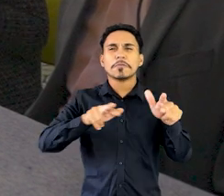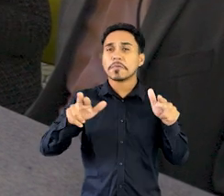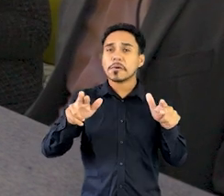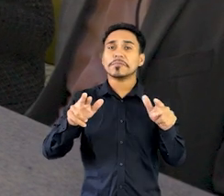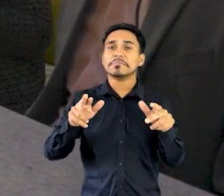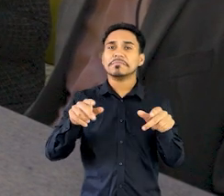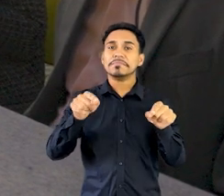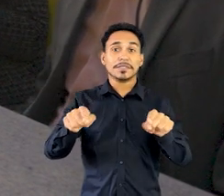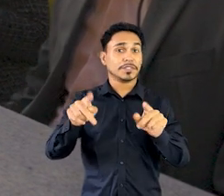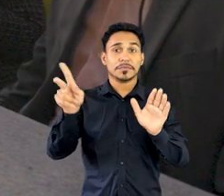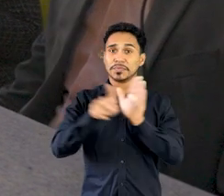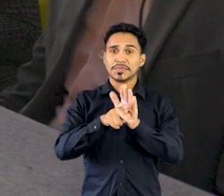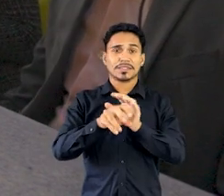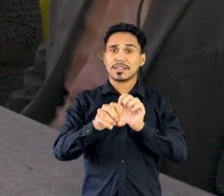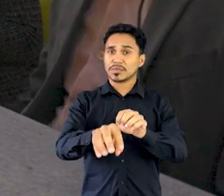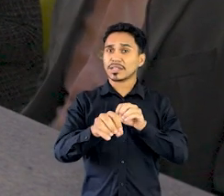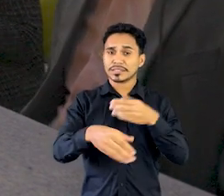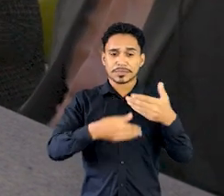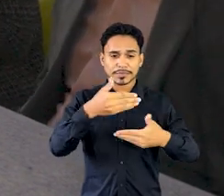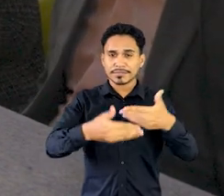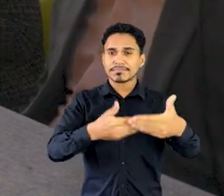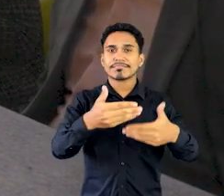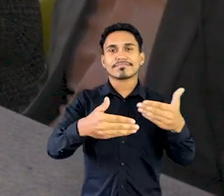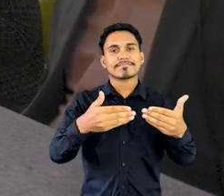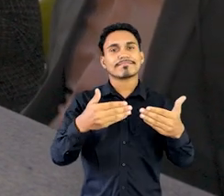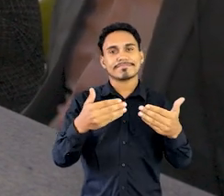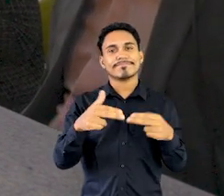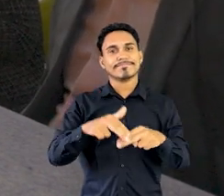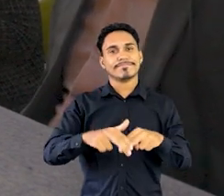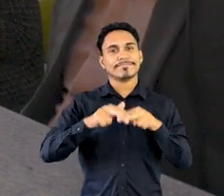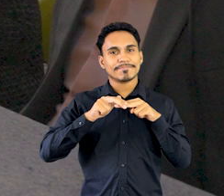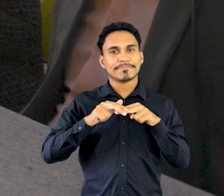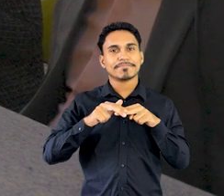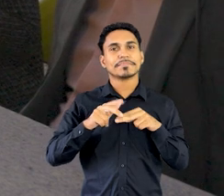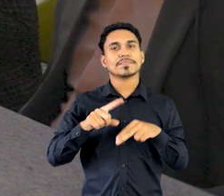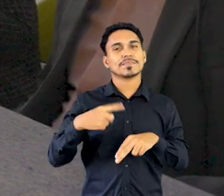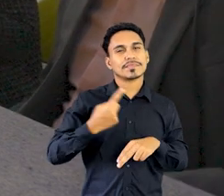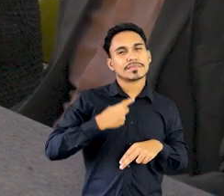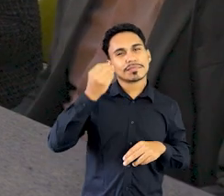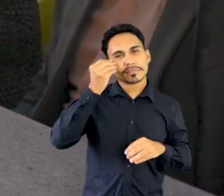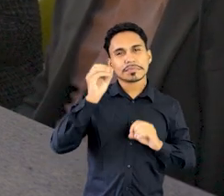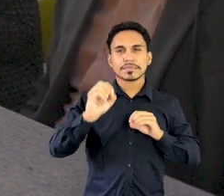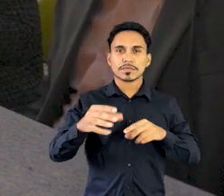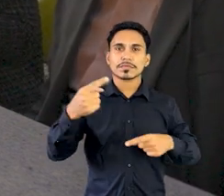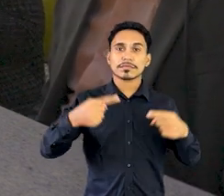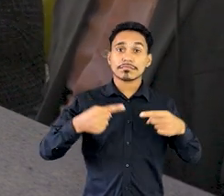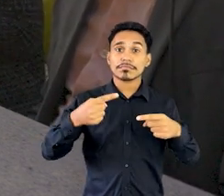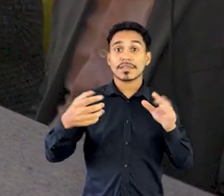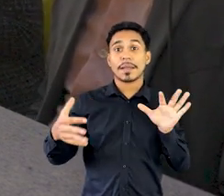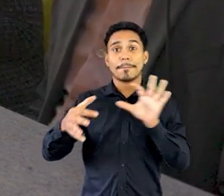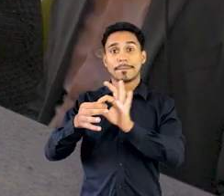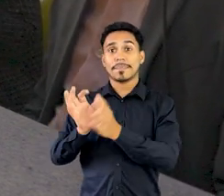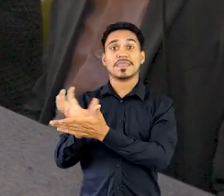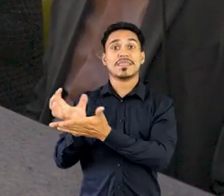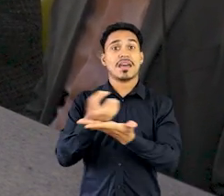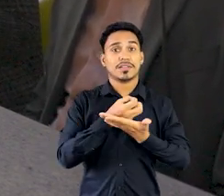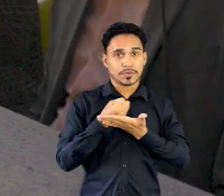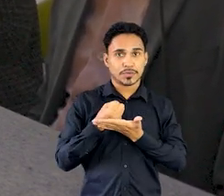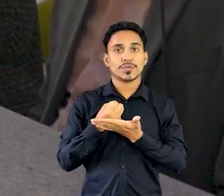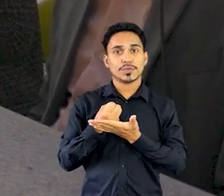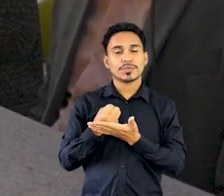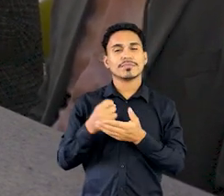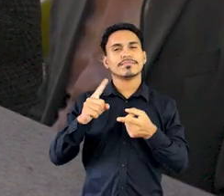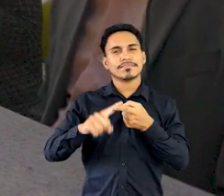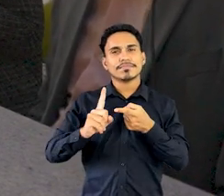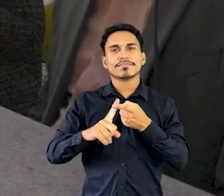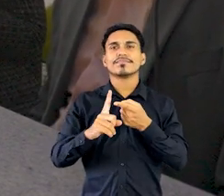Isso faz parte do processo também educativo né então a gente vai trazer um pouquinho dessa educação política mesmo mas cu dados